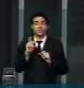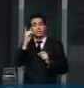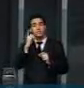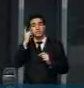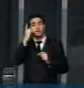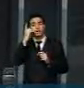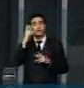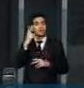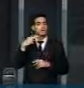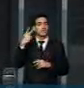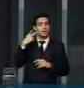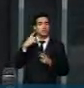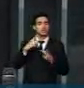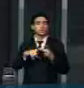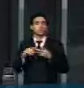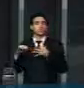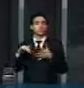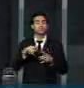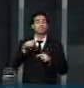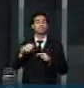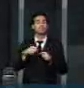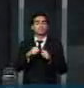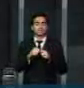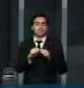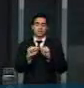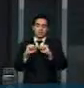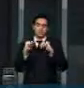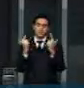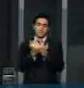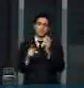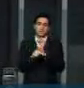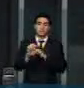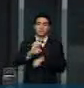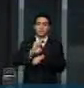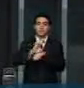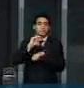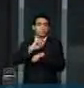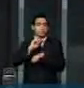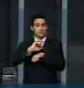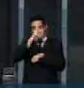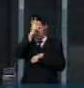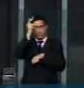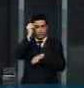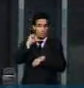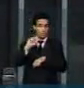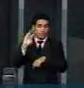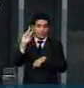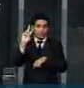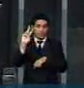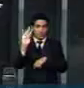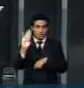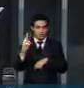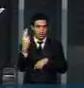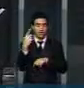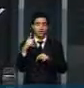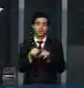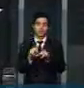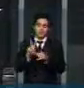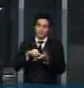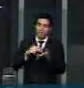deputados, vereadores, realizado pela Assembleia Legislativa do Estado de Minas Gerais, pela Prefeitura de Belo Horizonte, e também